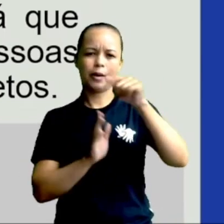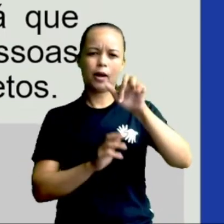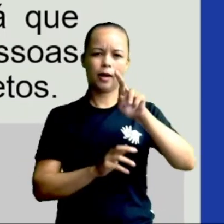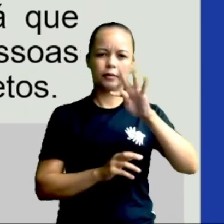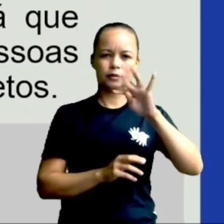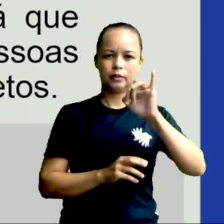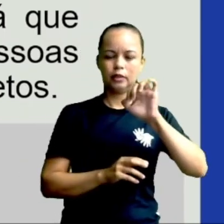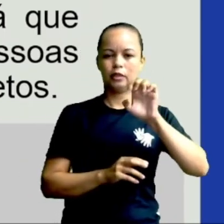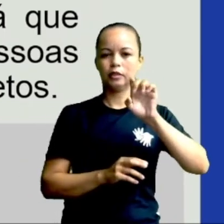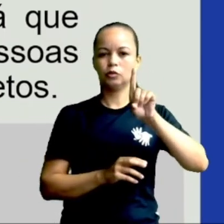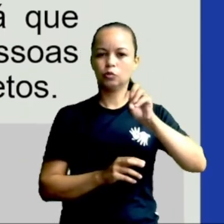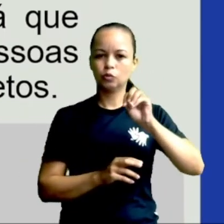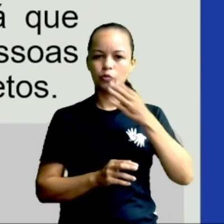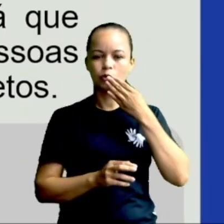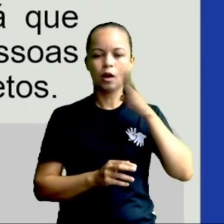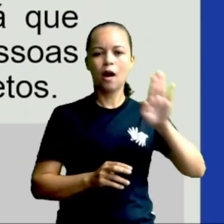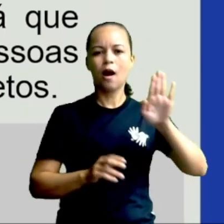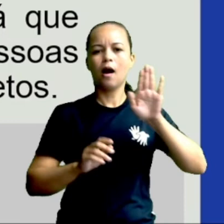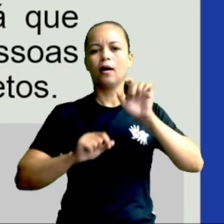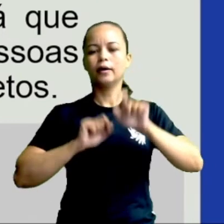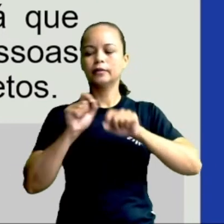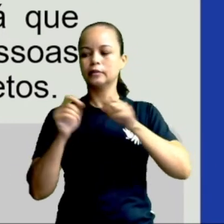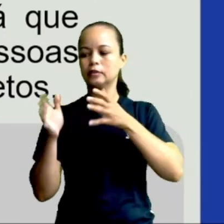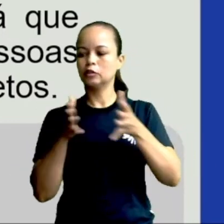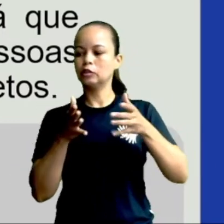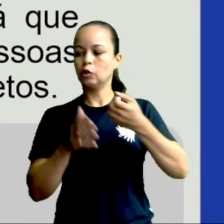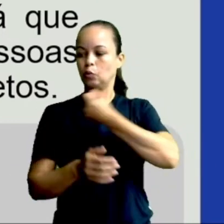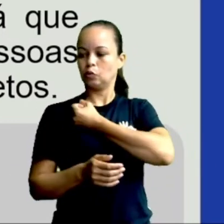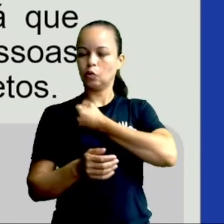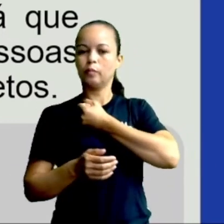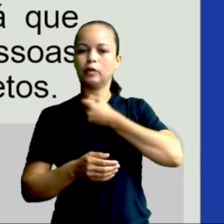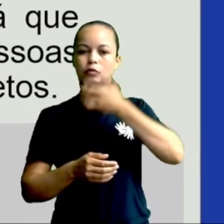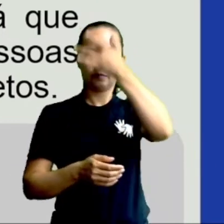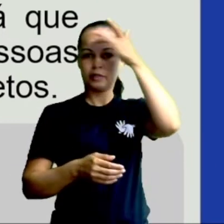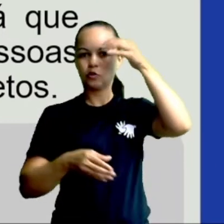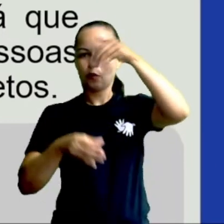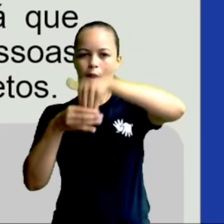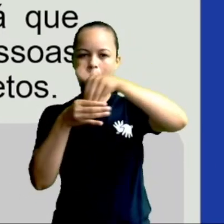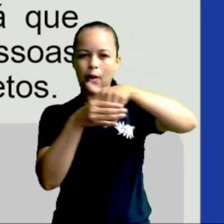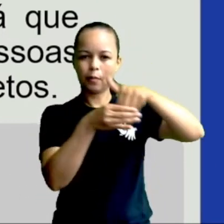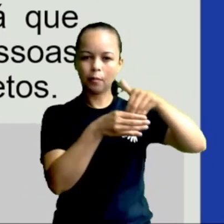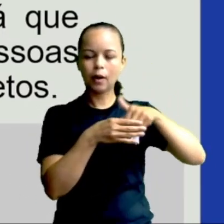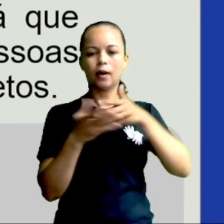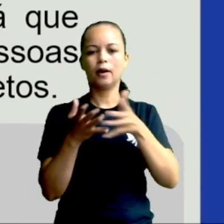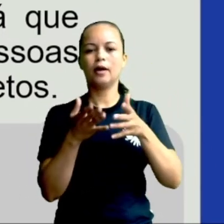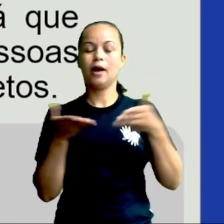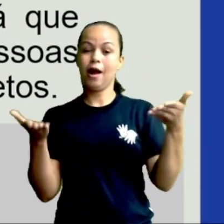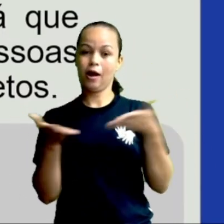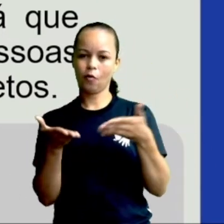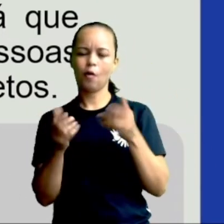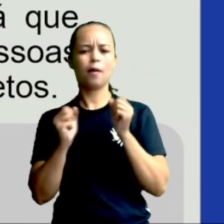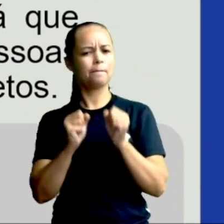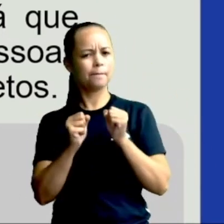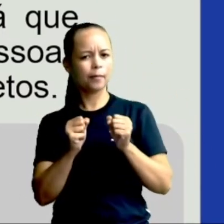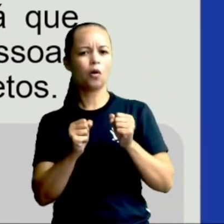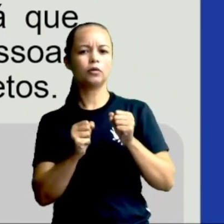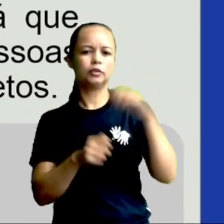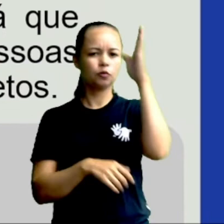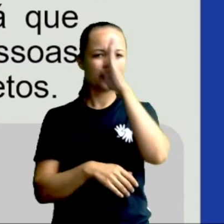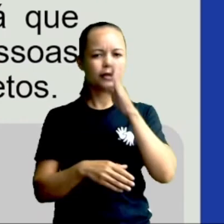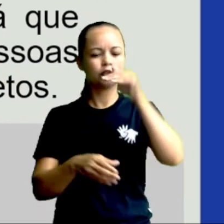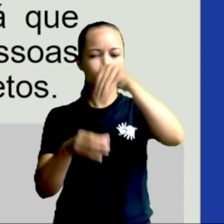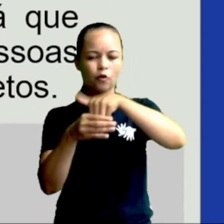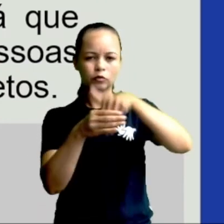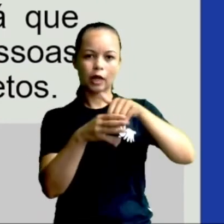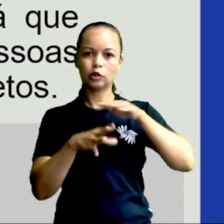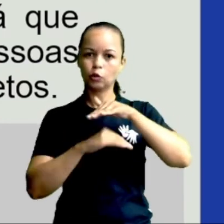a crescer e o aumento considerável do número de eleitores, já que agora eles podem votar no Brasil, né? Todas